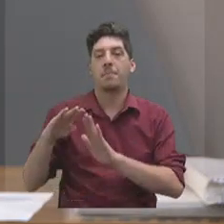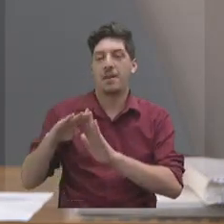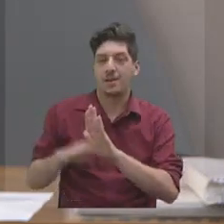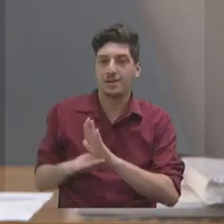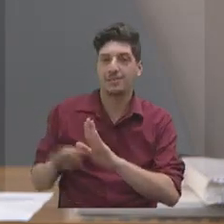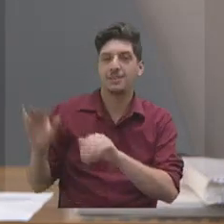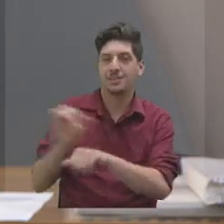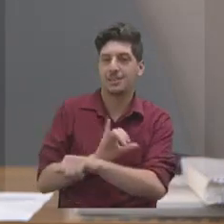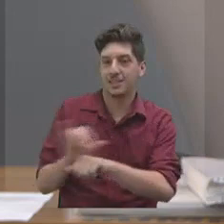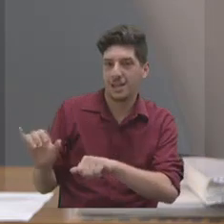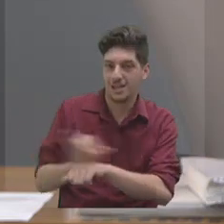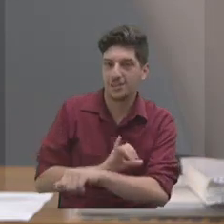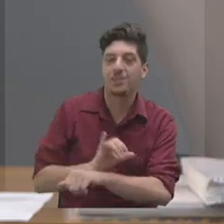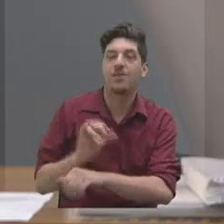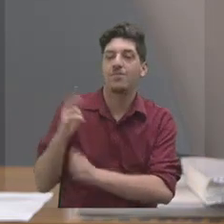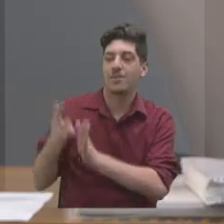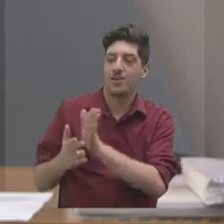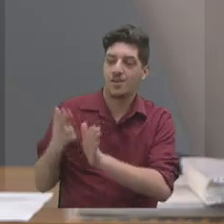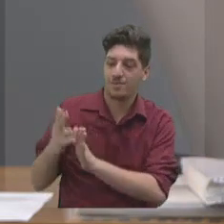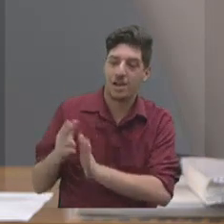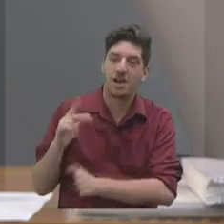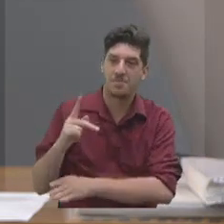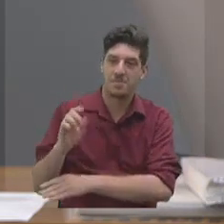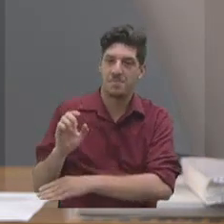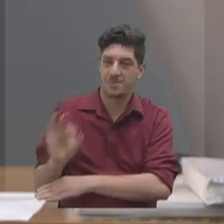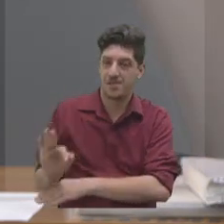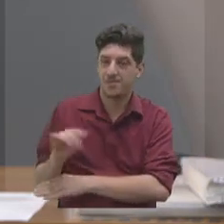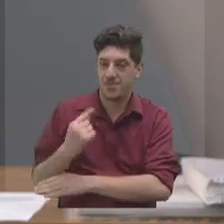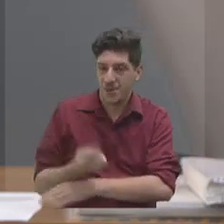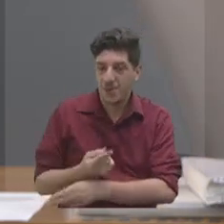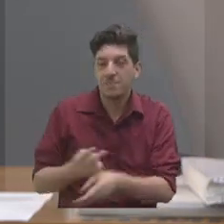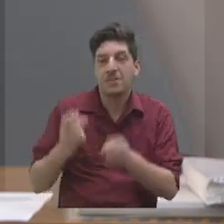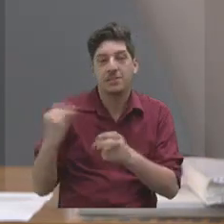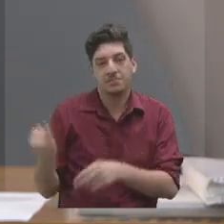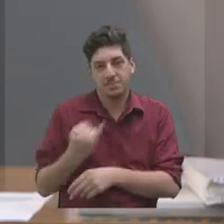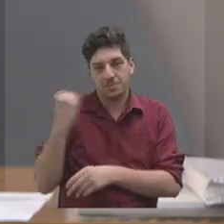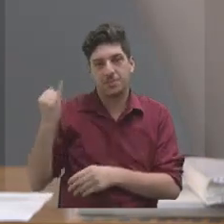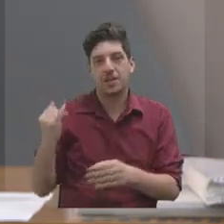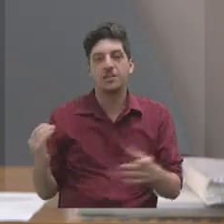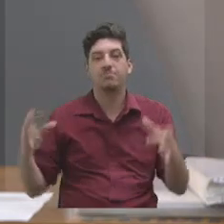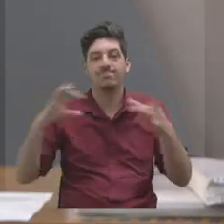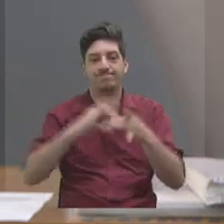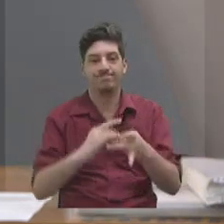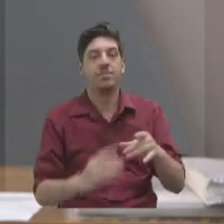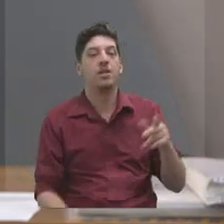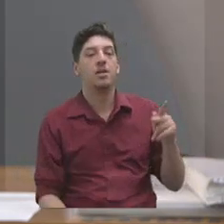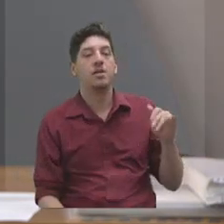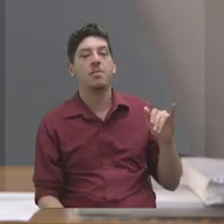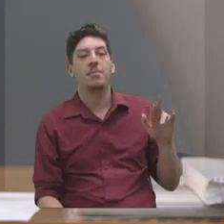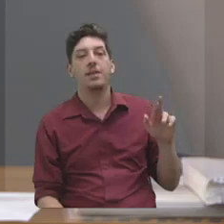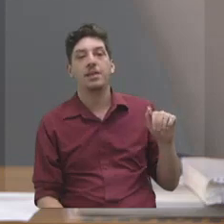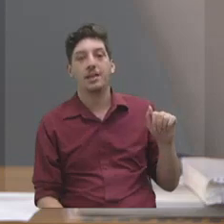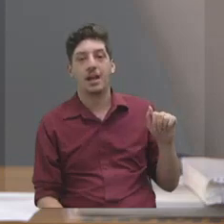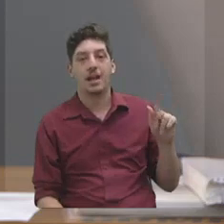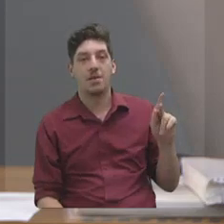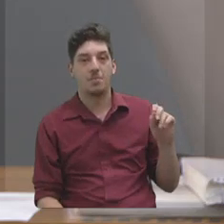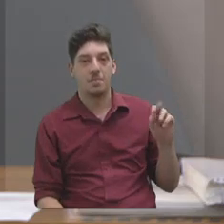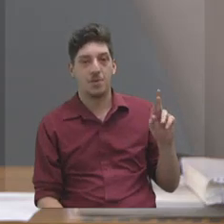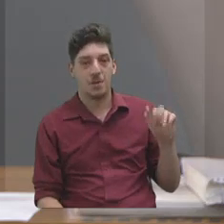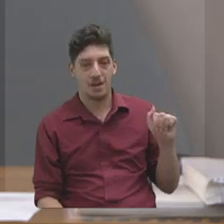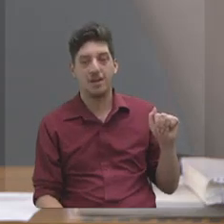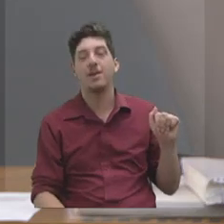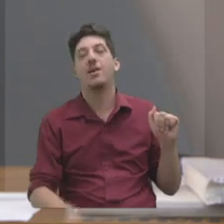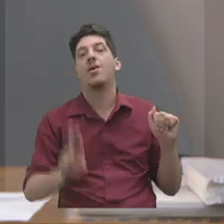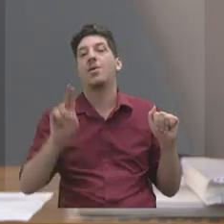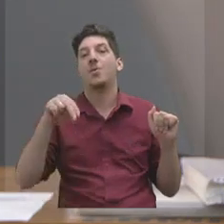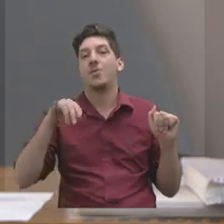como extremamente relevante é a ligação Pirapora Unaí no Noroeste do Estado né então a gente vê de fato